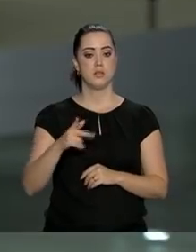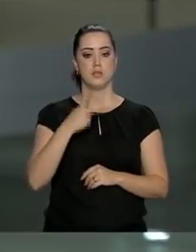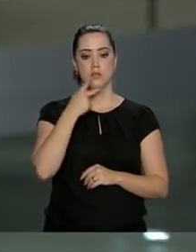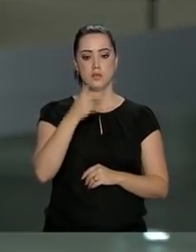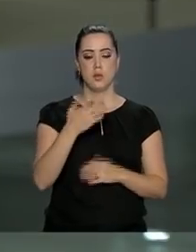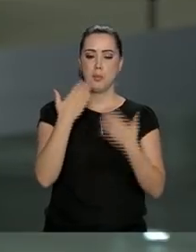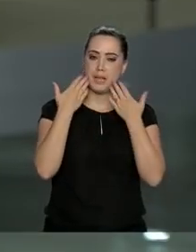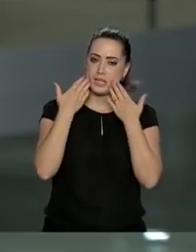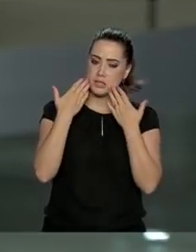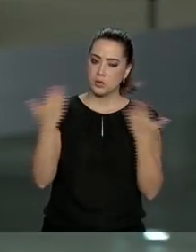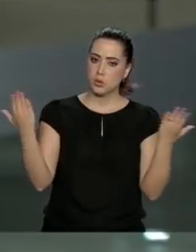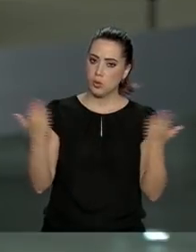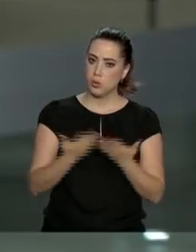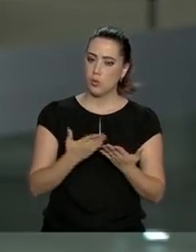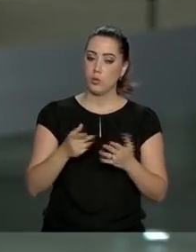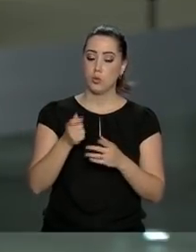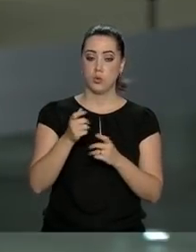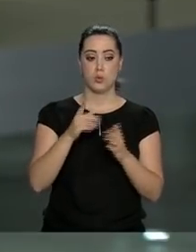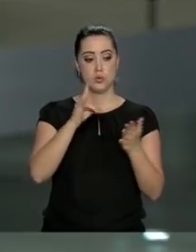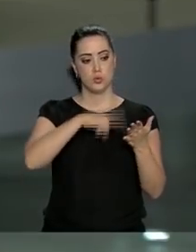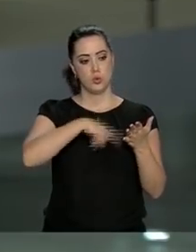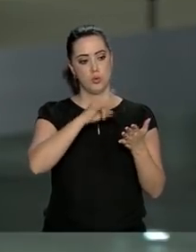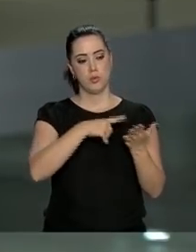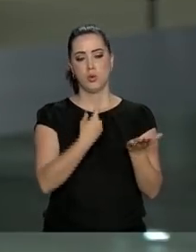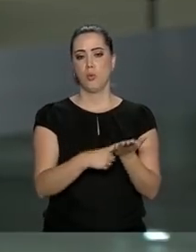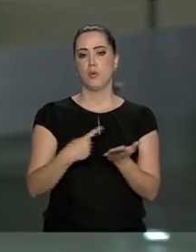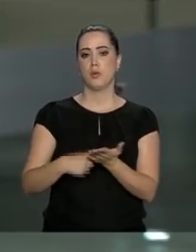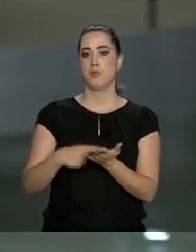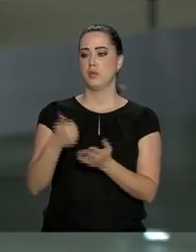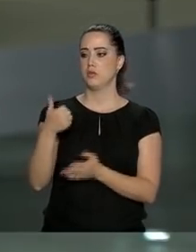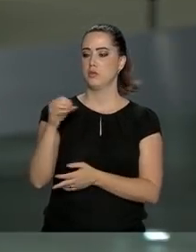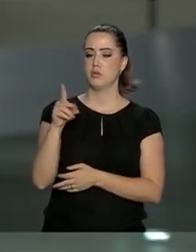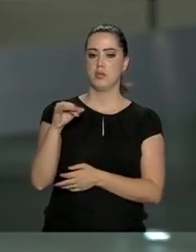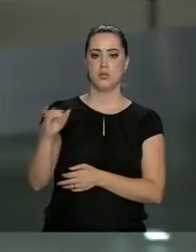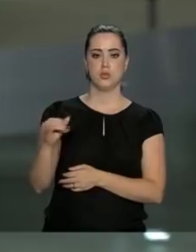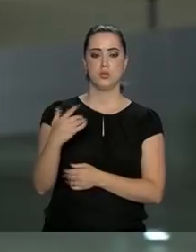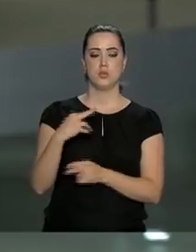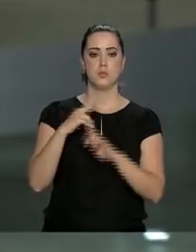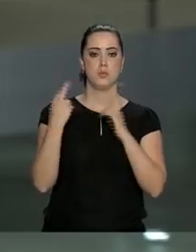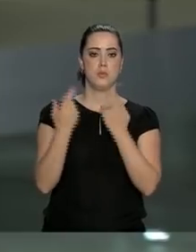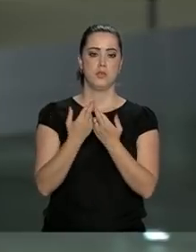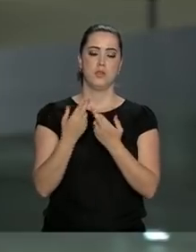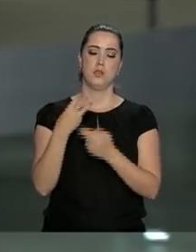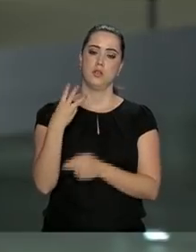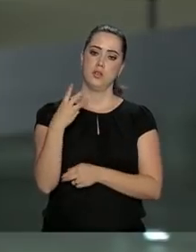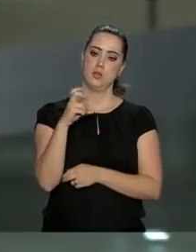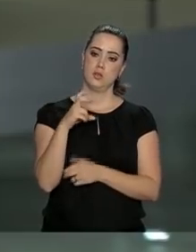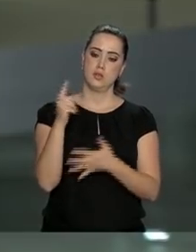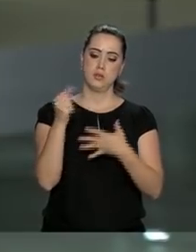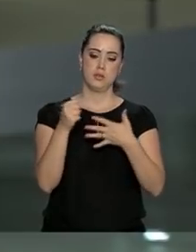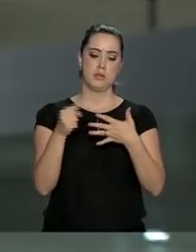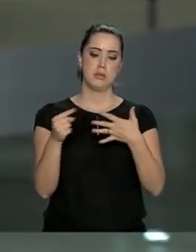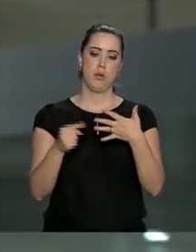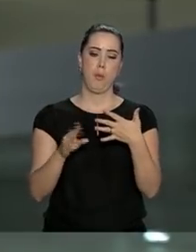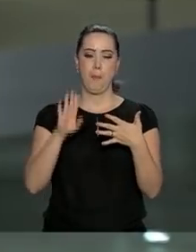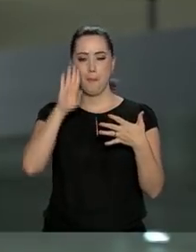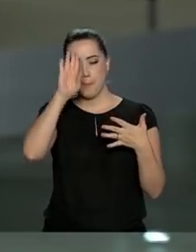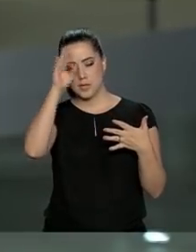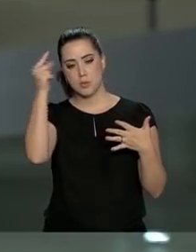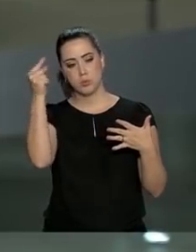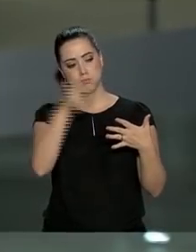Lorenzoni, apresentou hoje o documento Agenda de 100 Dias de Governo, que reúne 35 ações